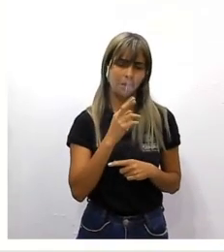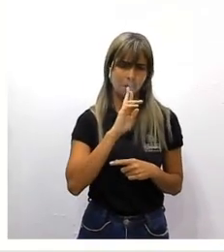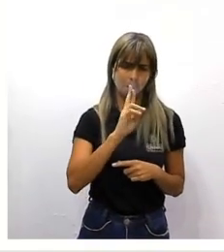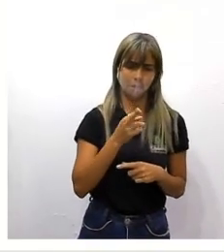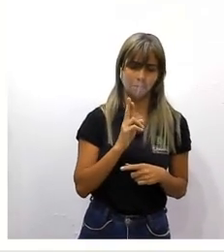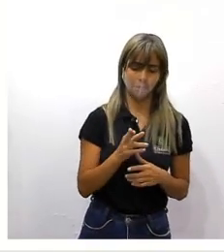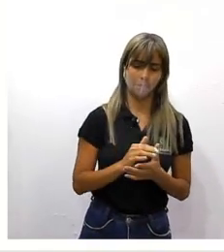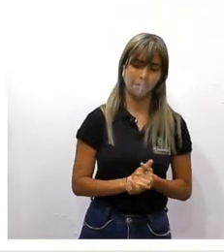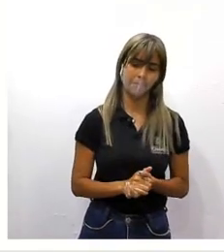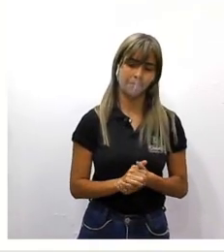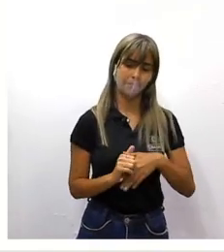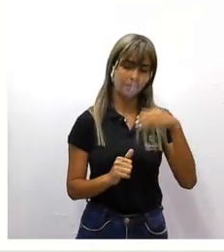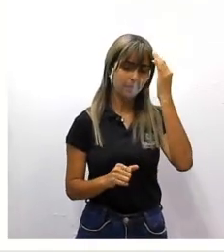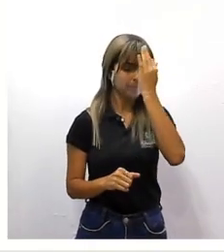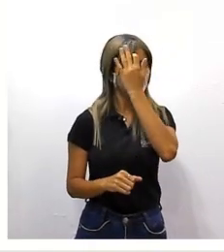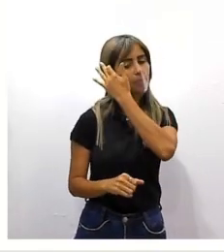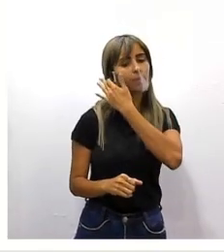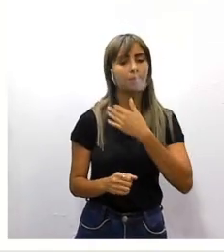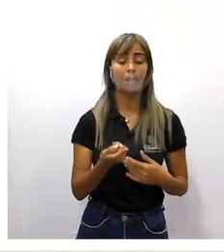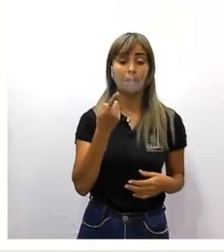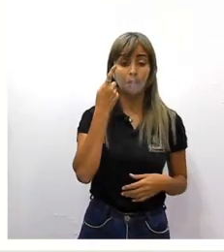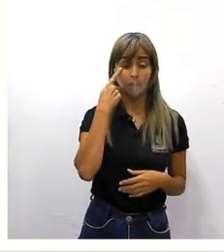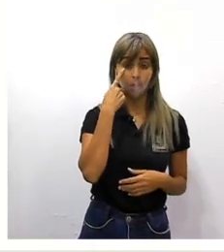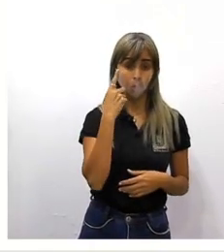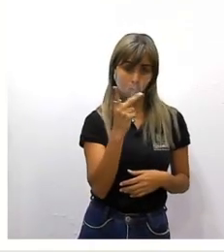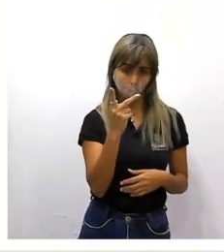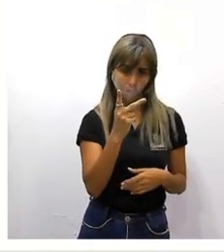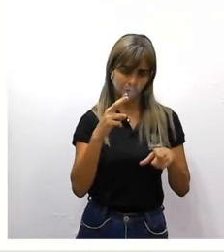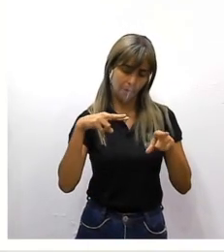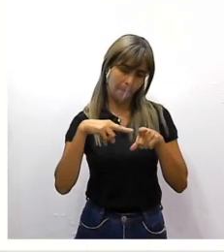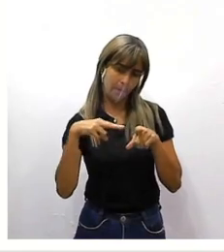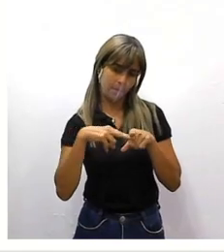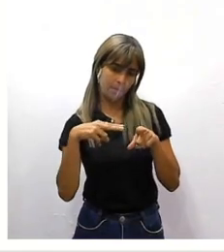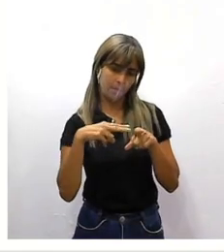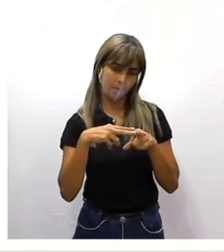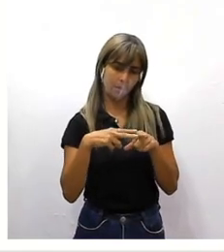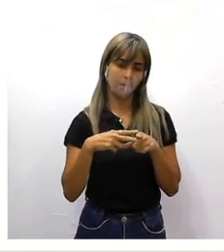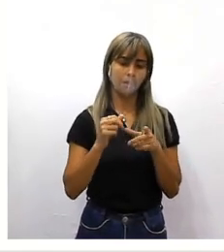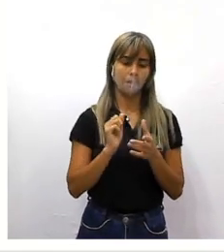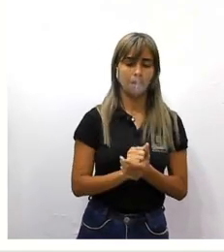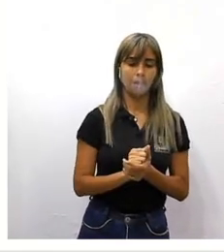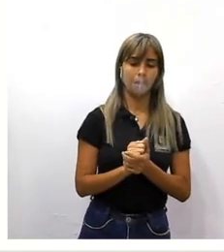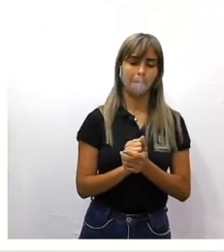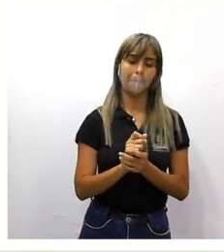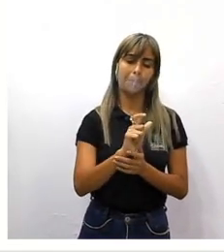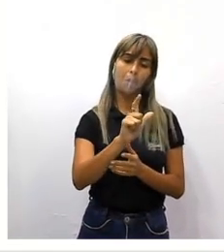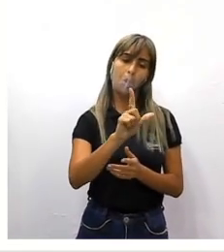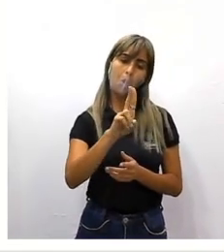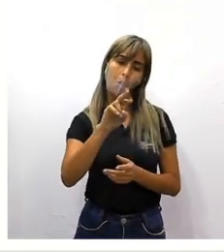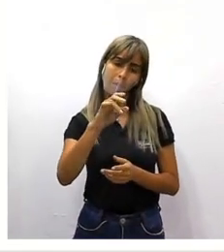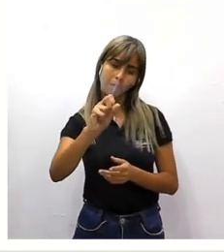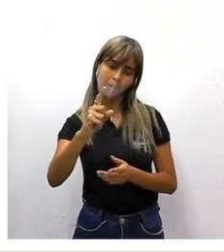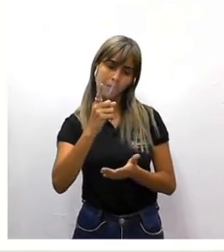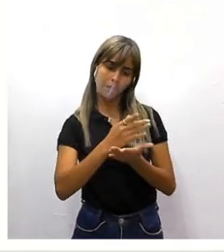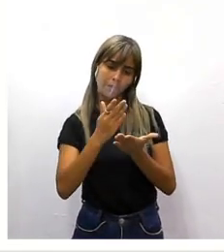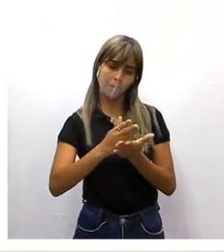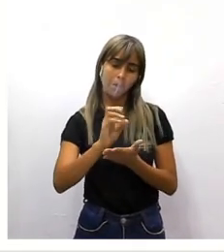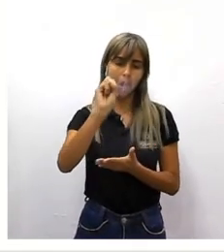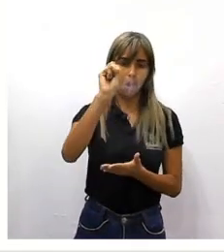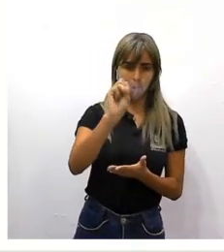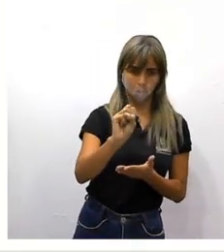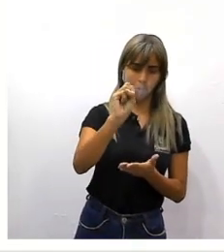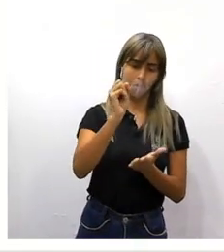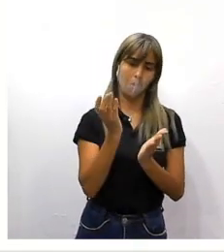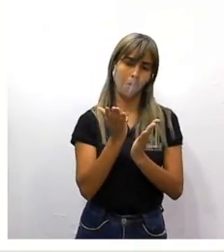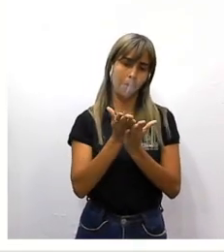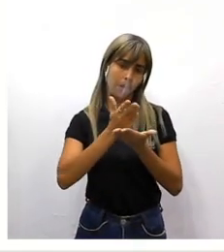aí. Então, vê que tem 2 pizzas. Então, essa informação em azul diz o seguinte: Lucas dividiu sua pizza em 8 fatias iguais